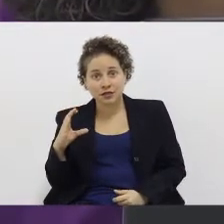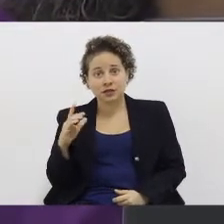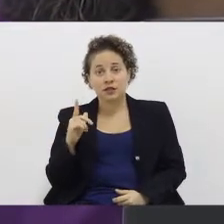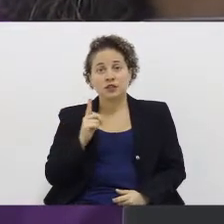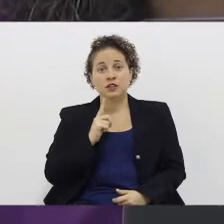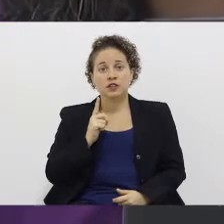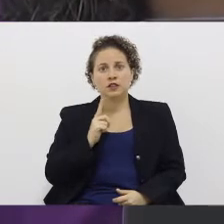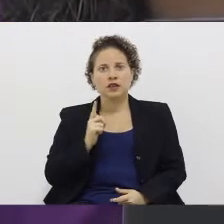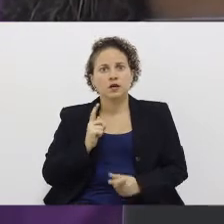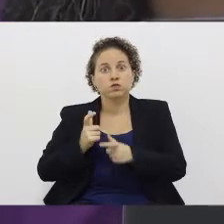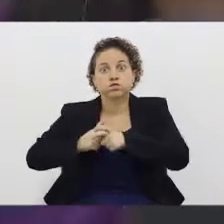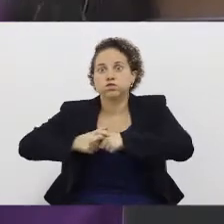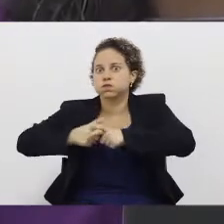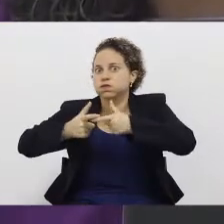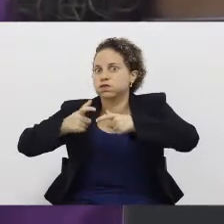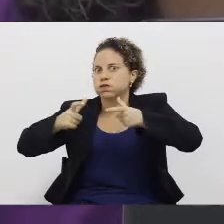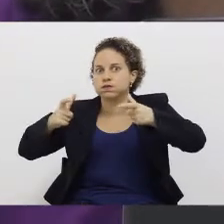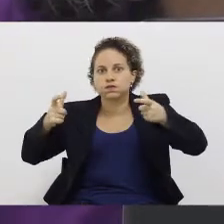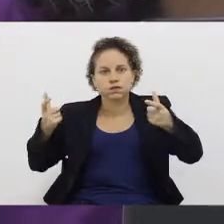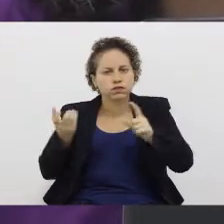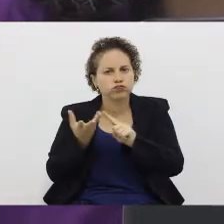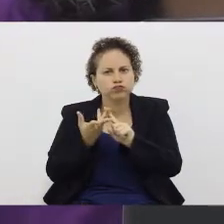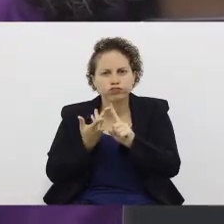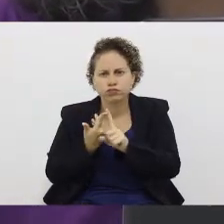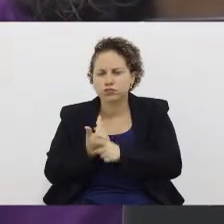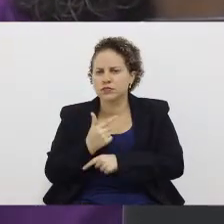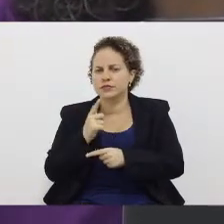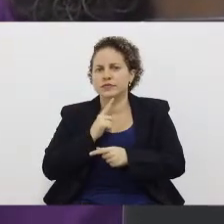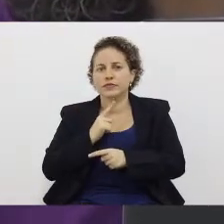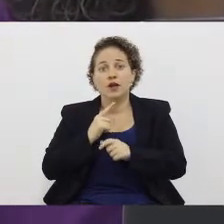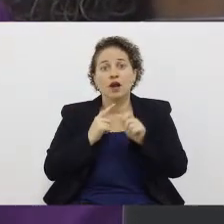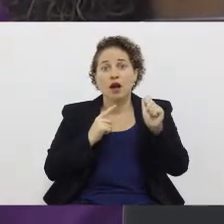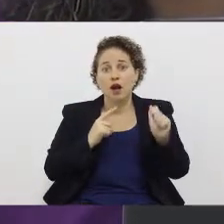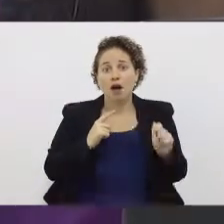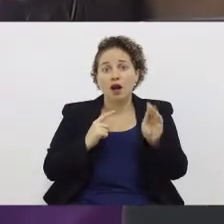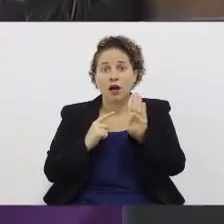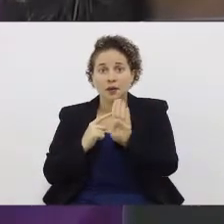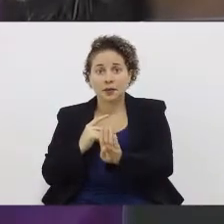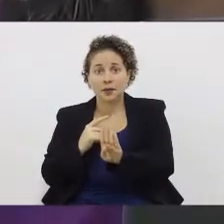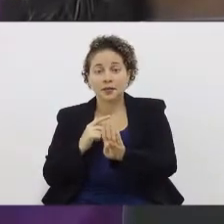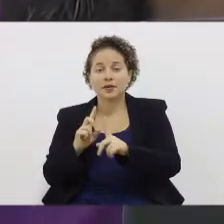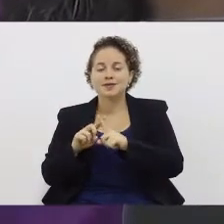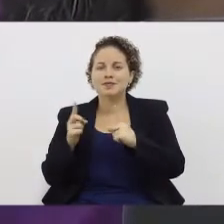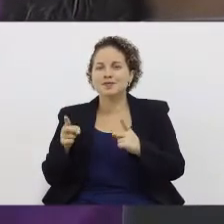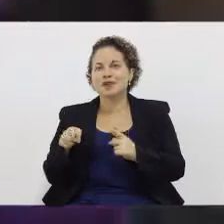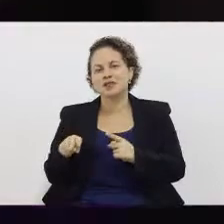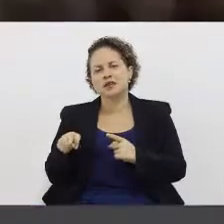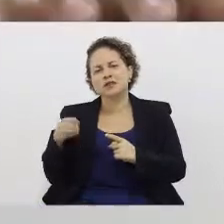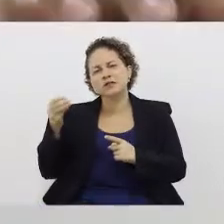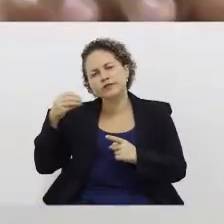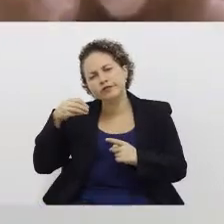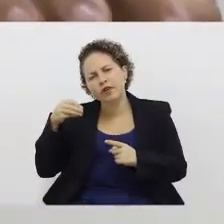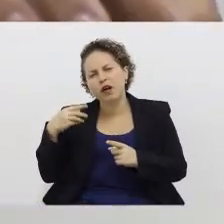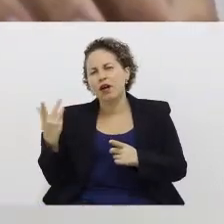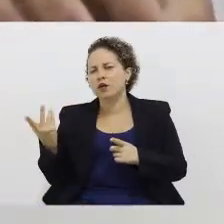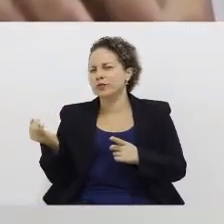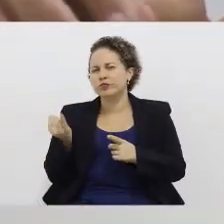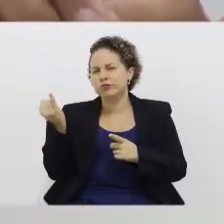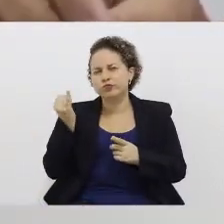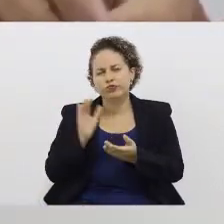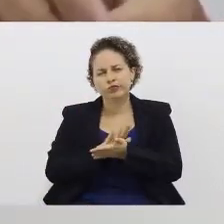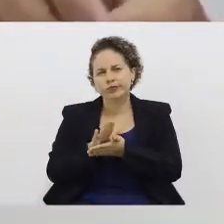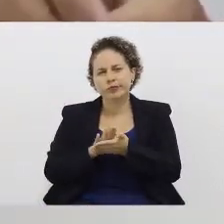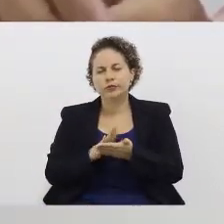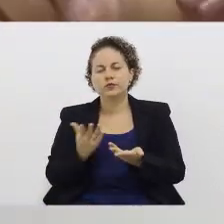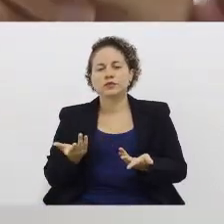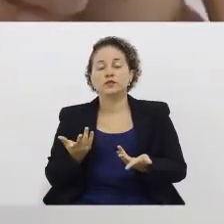nós temos muito mais itens do que se tem nas curvas A e B, só que são itens menos importantes. Como se nós